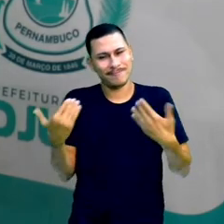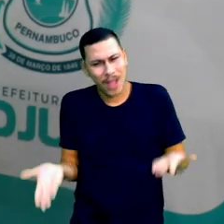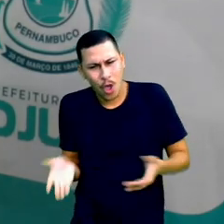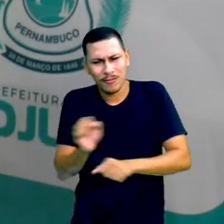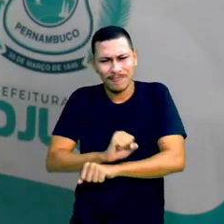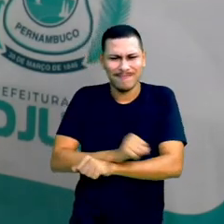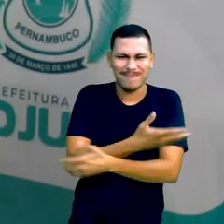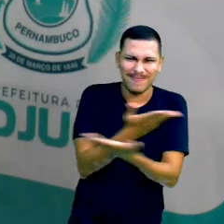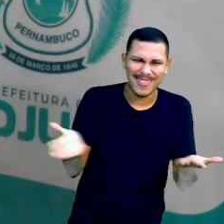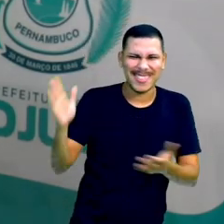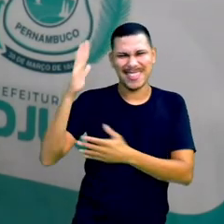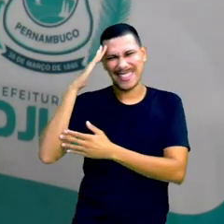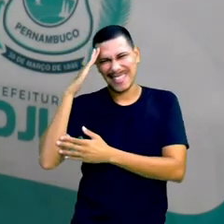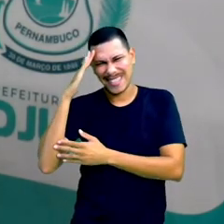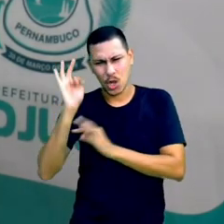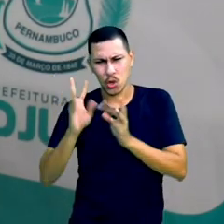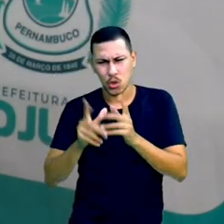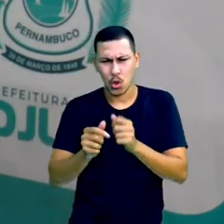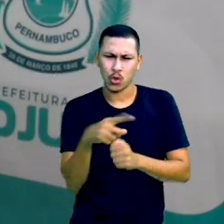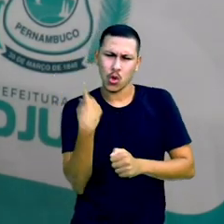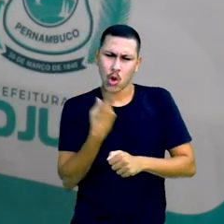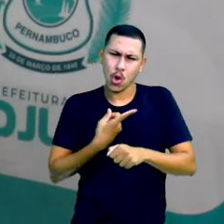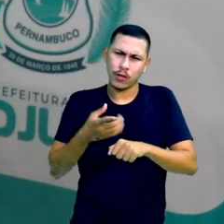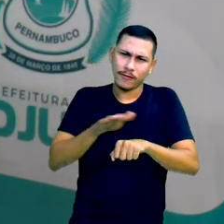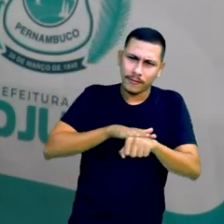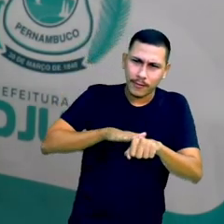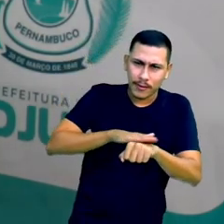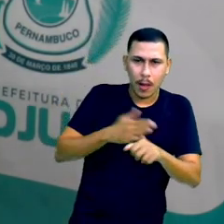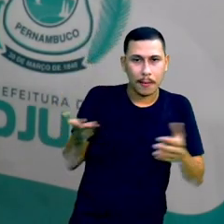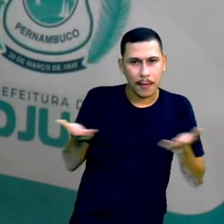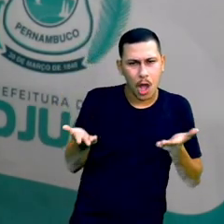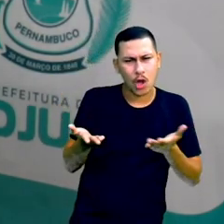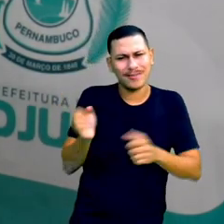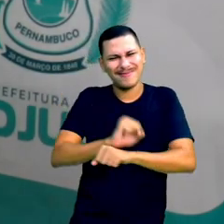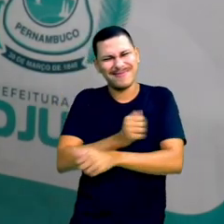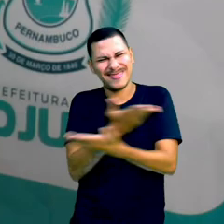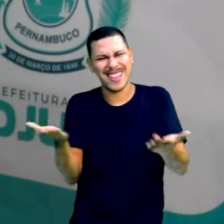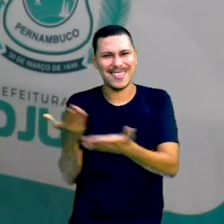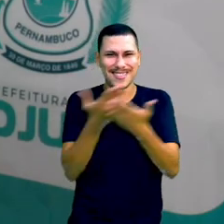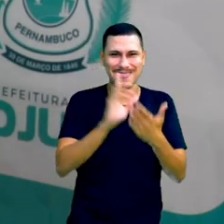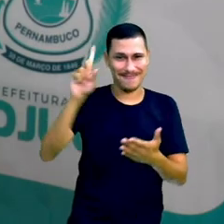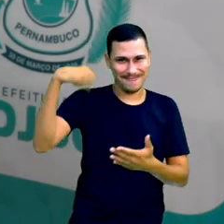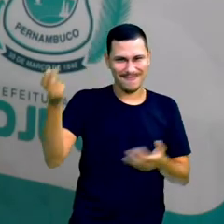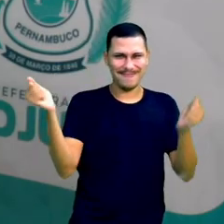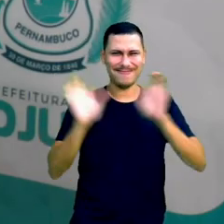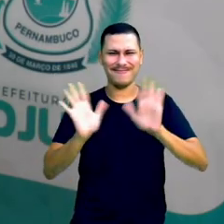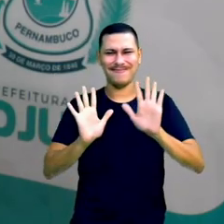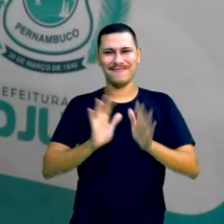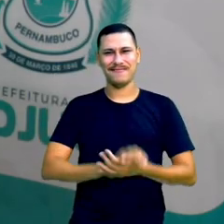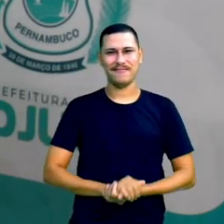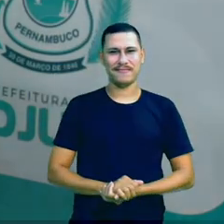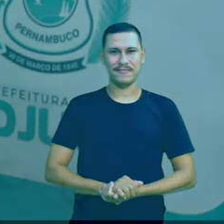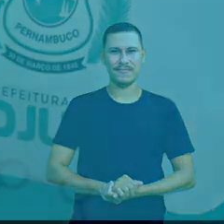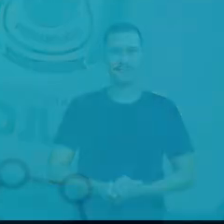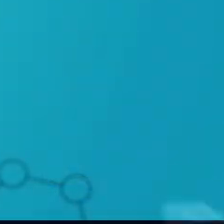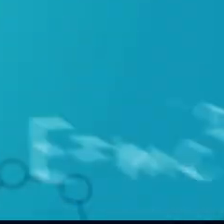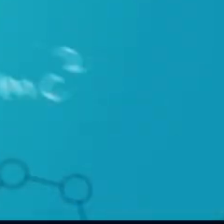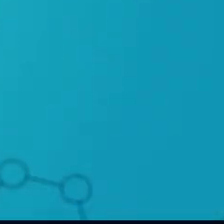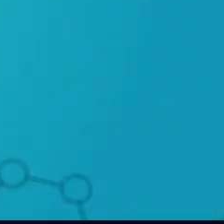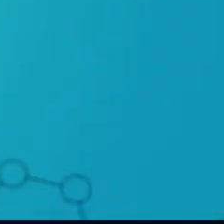espero que vocês tenham entendido tudo o que a gente conversou agora. Eu aguardo vocês na nossa próxima aula. Valeu!